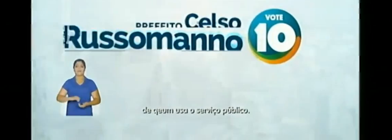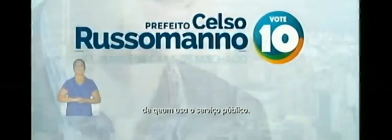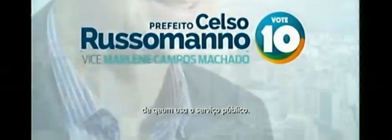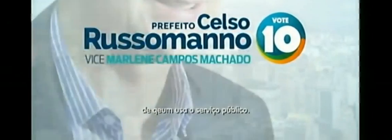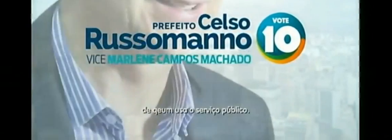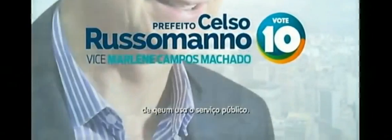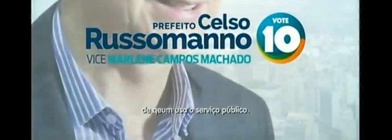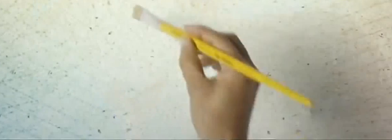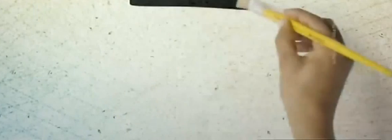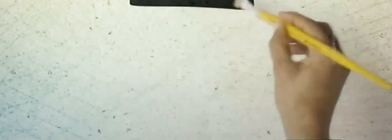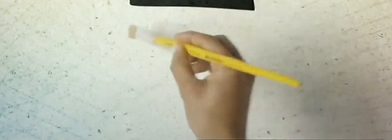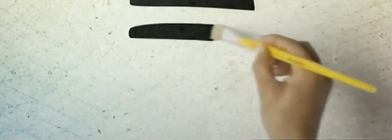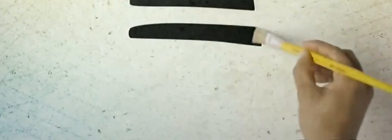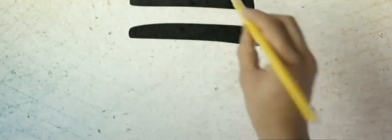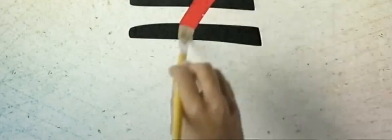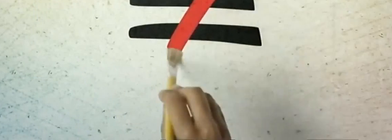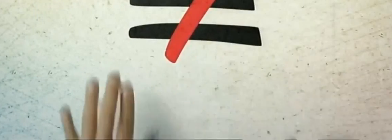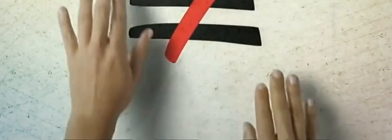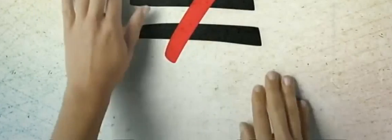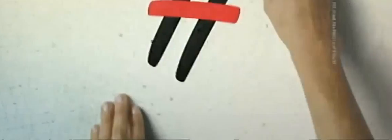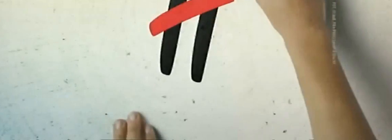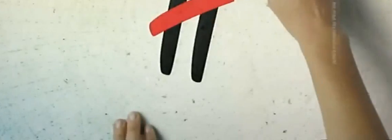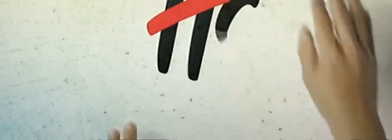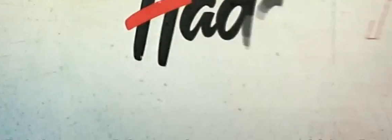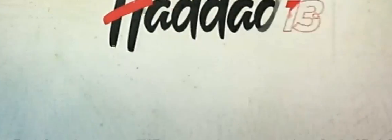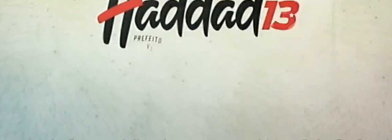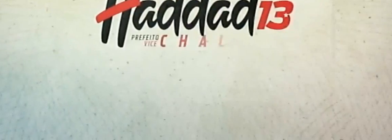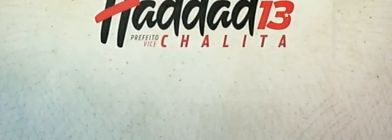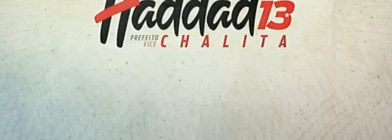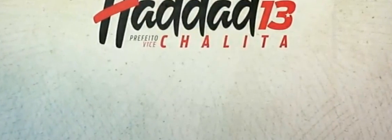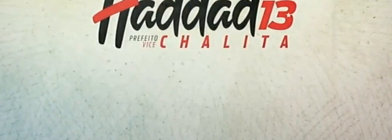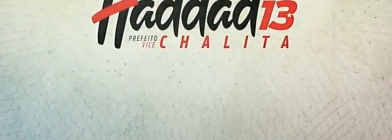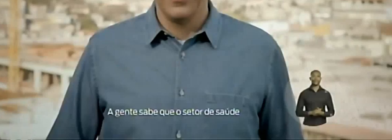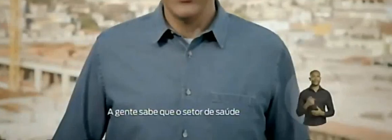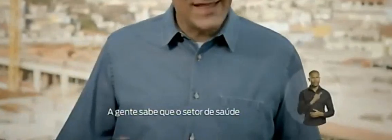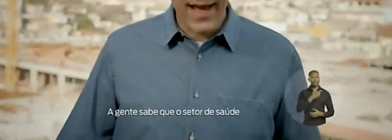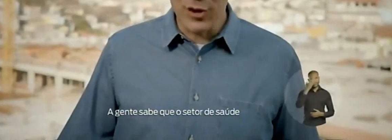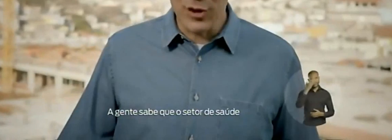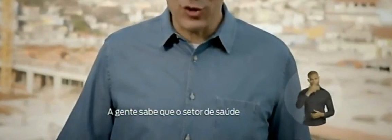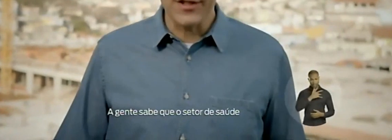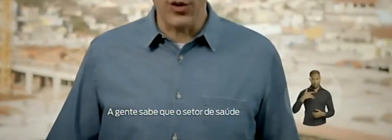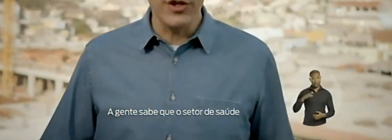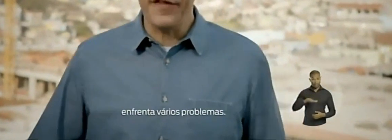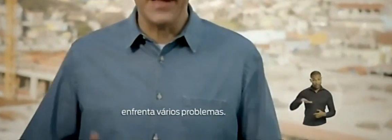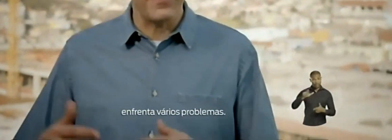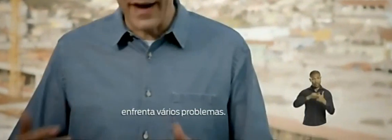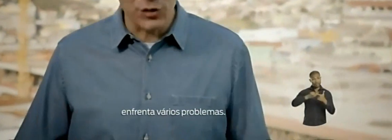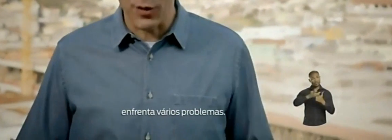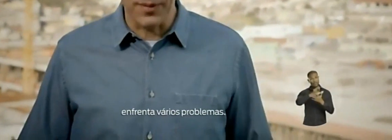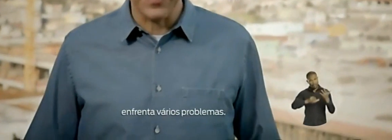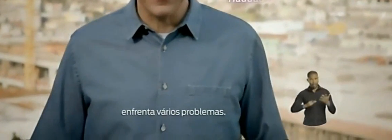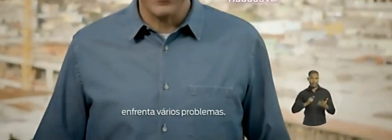usa o serviço público. Eu quero ele de novo porque eu quero mais. A gente sabe que o setor de saúde enfrenta